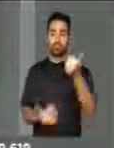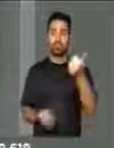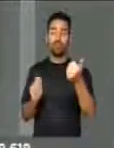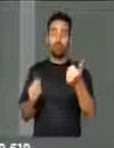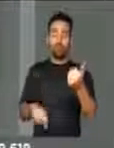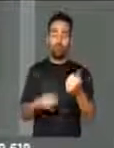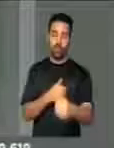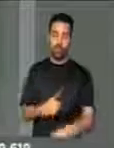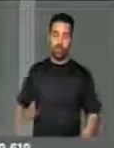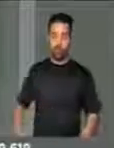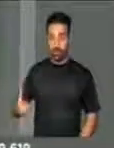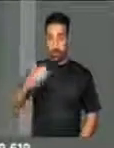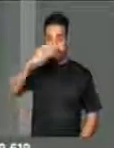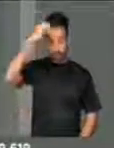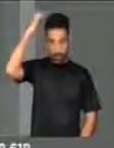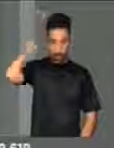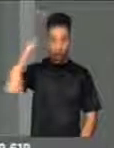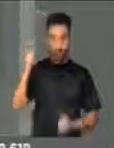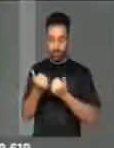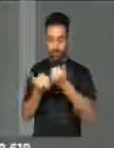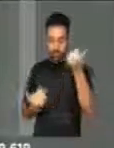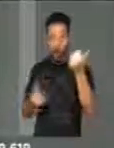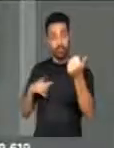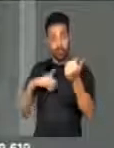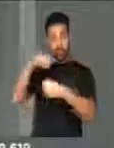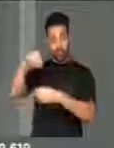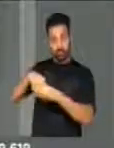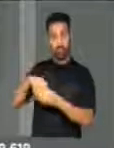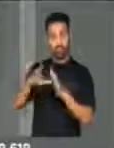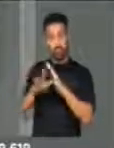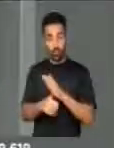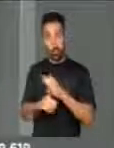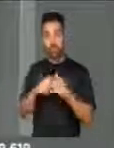Temer, que é o núcleo da corrupção